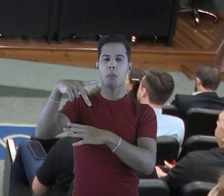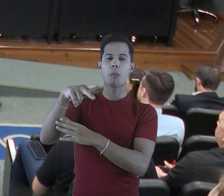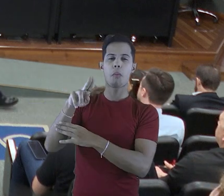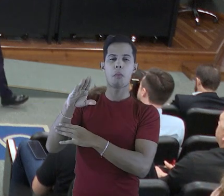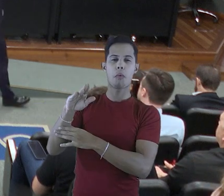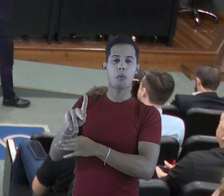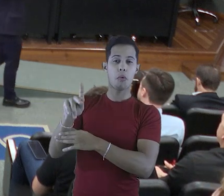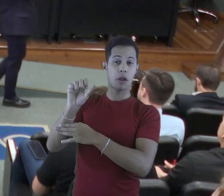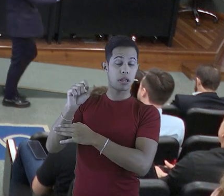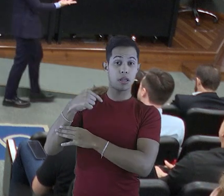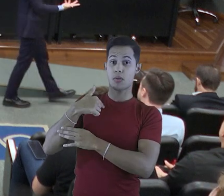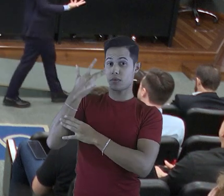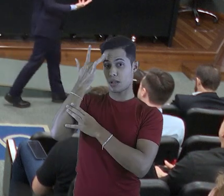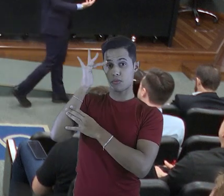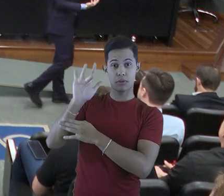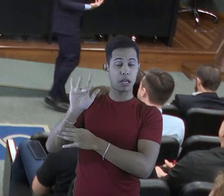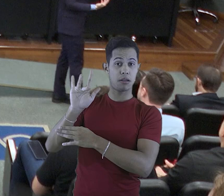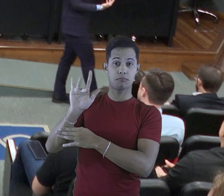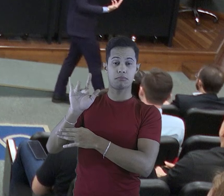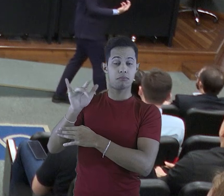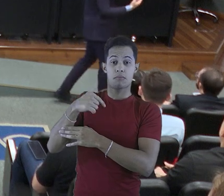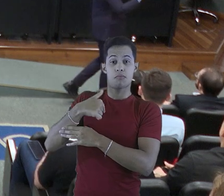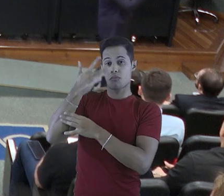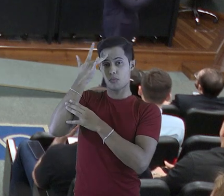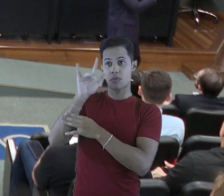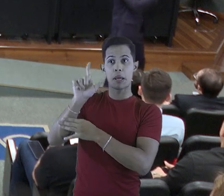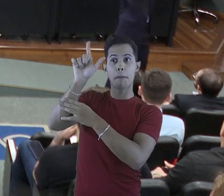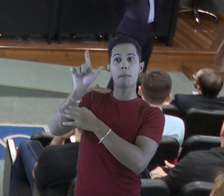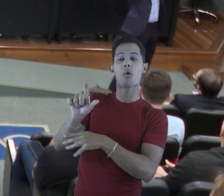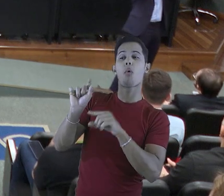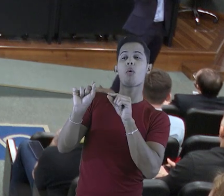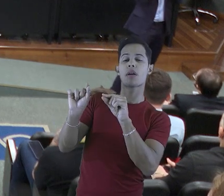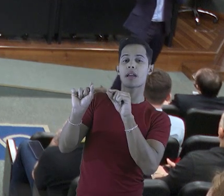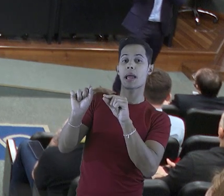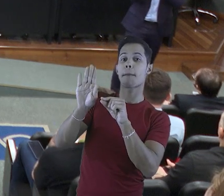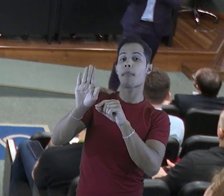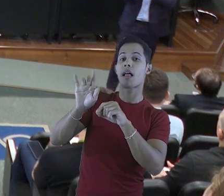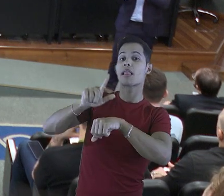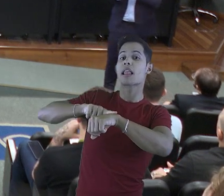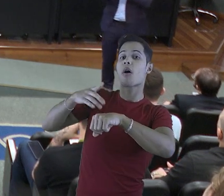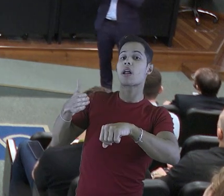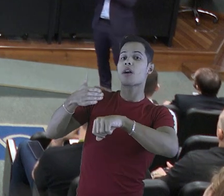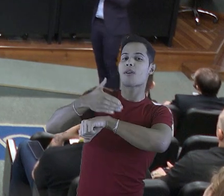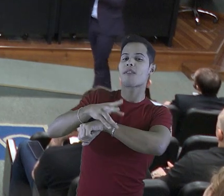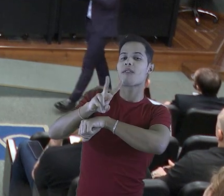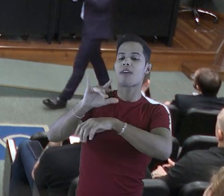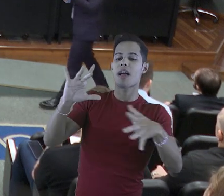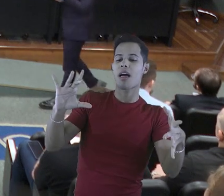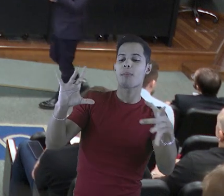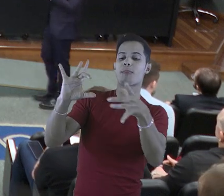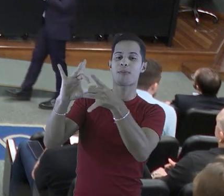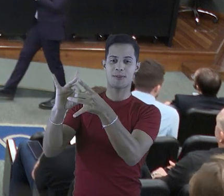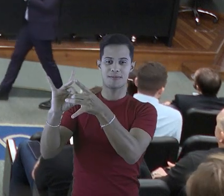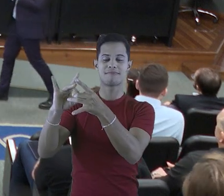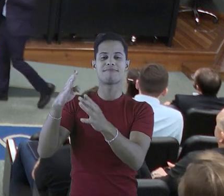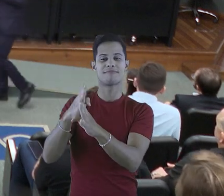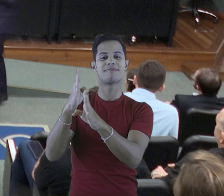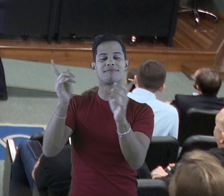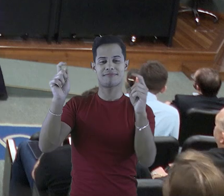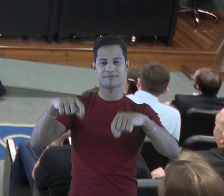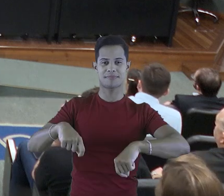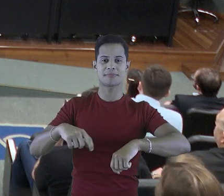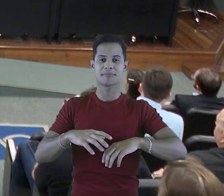Ou seja, os algoritmos, eu não sei que aquele cara é o Rodrigo. Mas, quando eu entro, ele linca os dados à pessoa. Estão pseudononimizados.